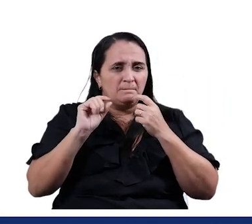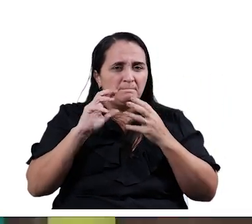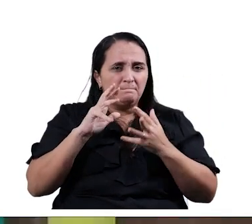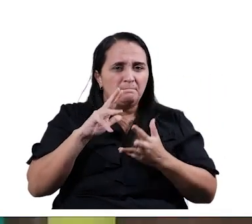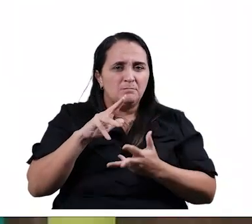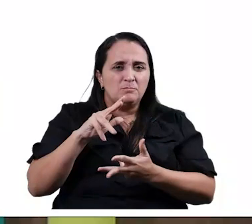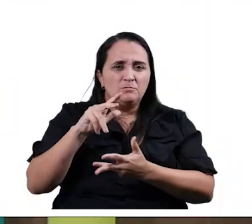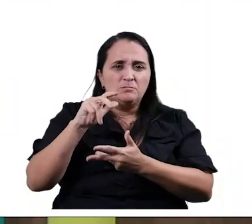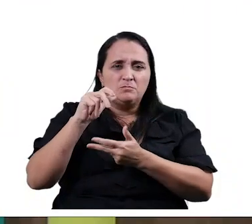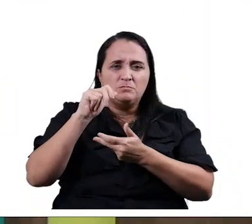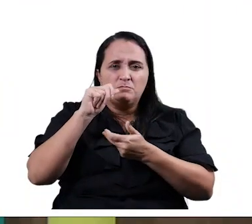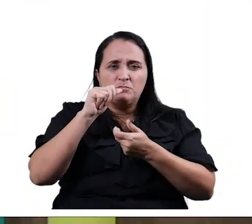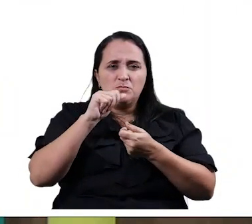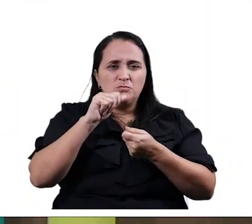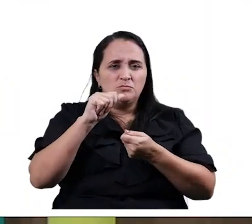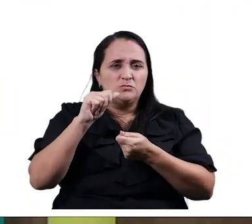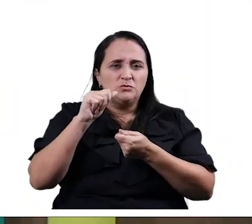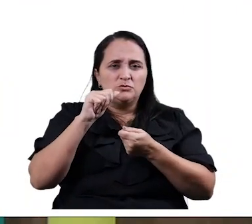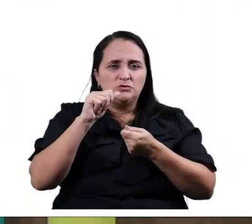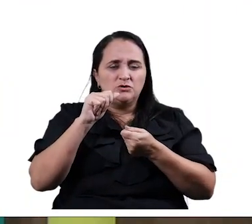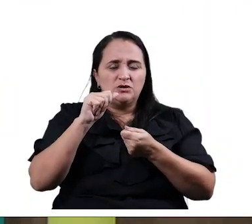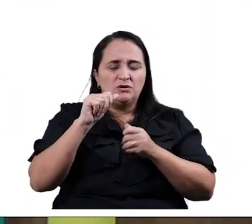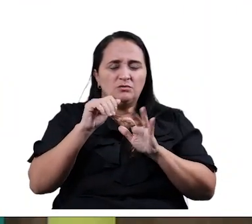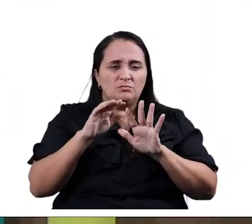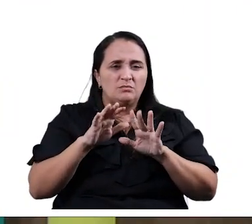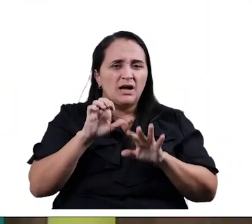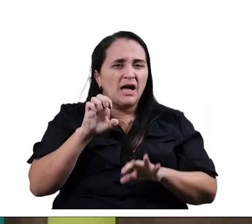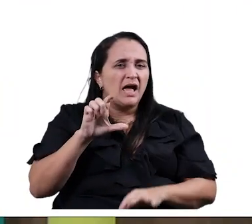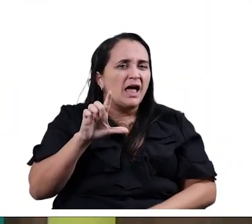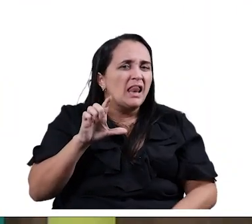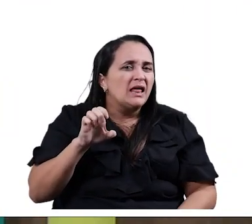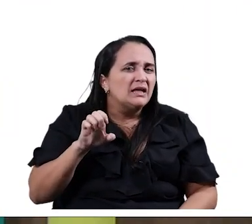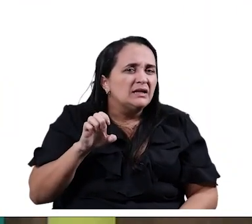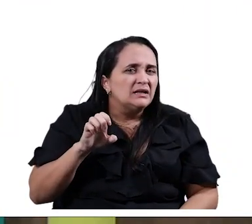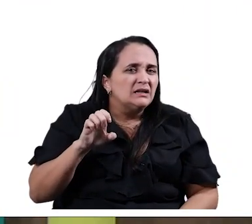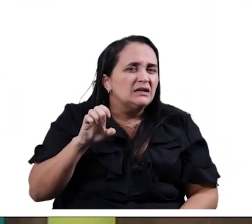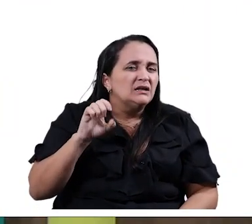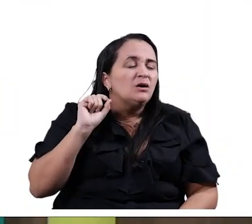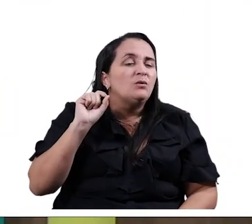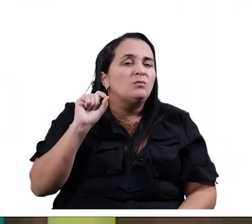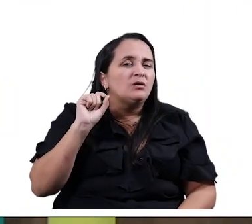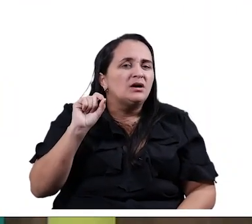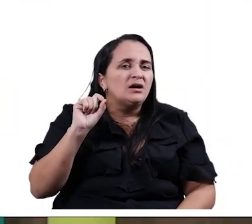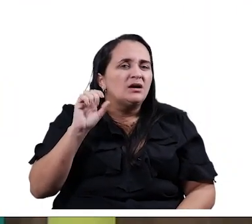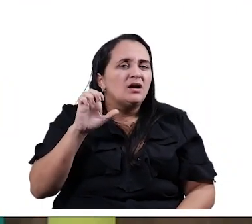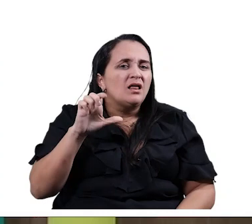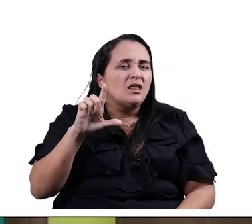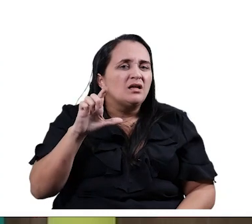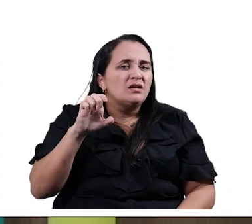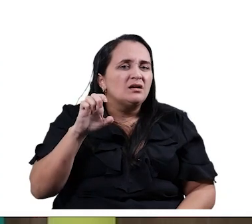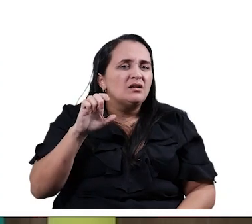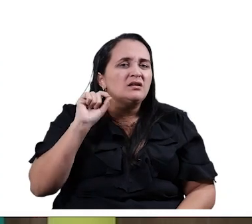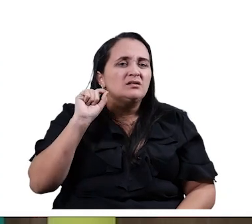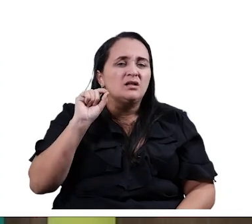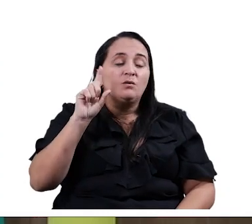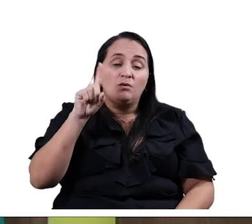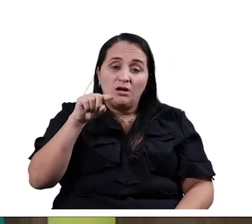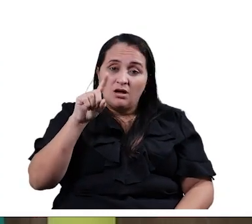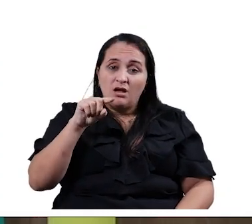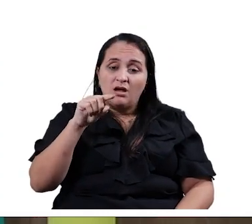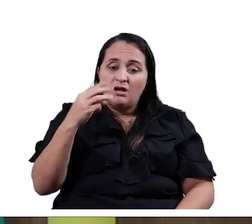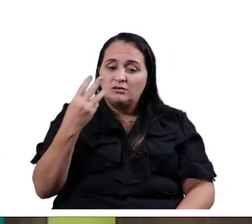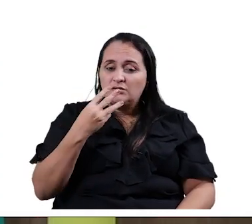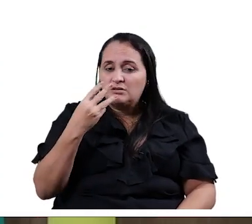Oscar. Então, ele é um pronome de terceira pessoa, certo? É um